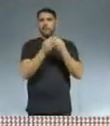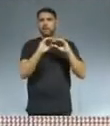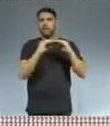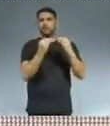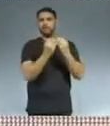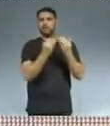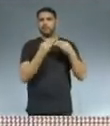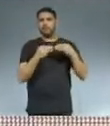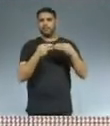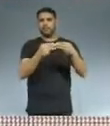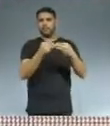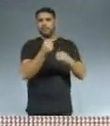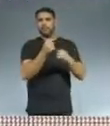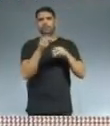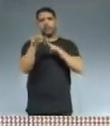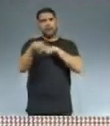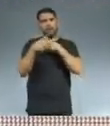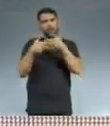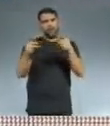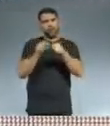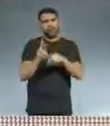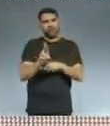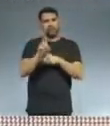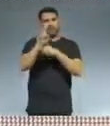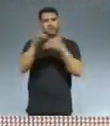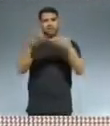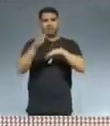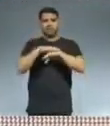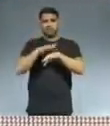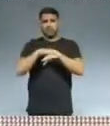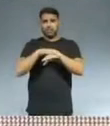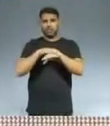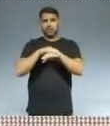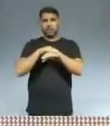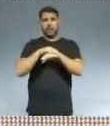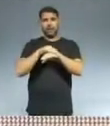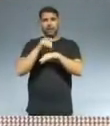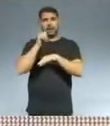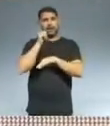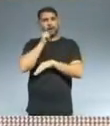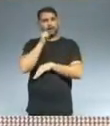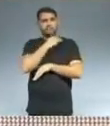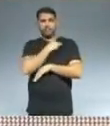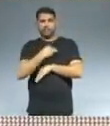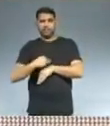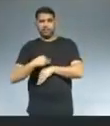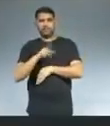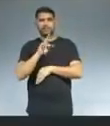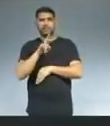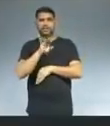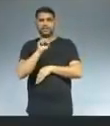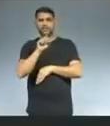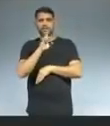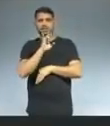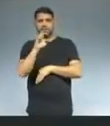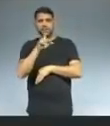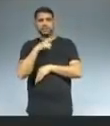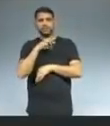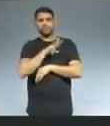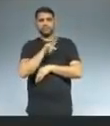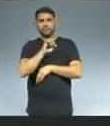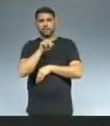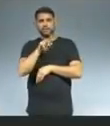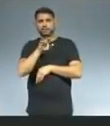e cooperativismo do Ministério da Agricultura que representa neste ato a ministra Tereza Cristina reforços que no site